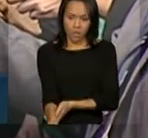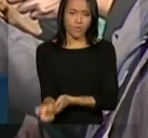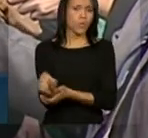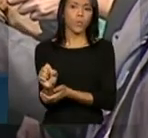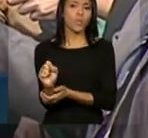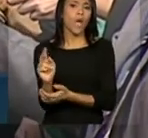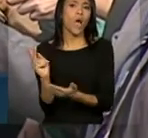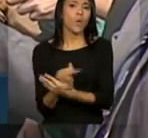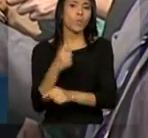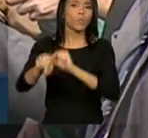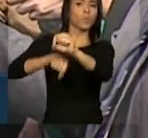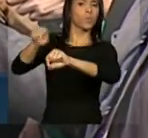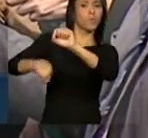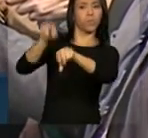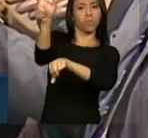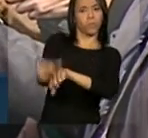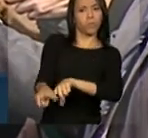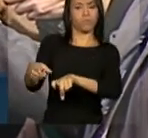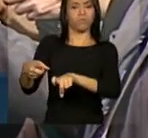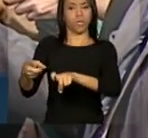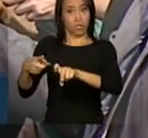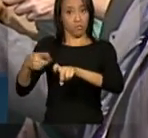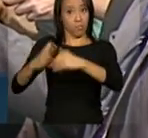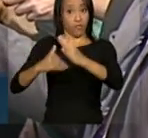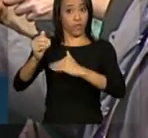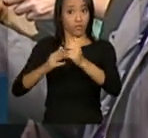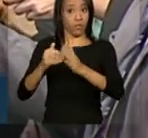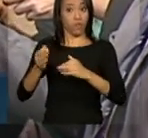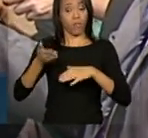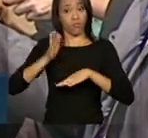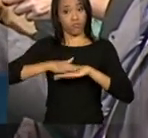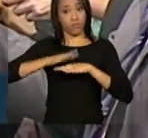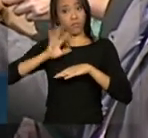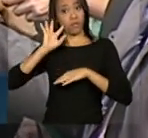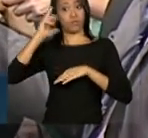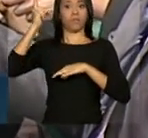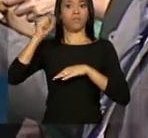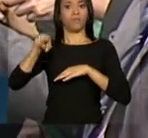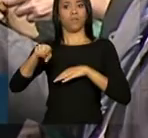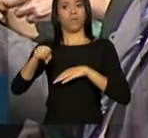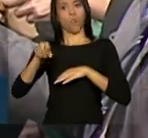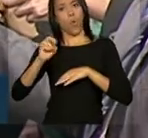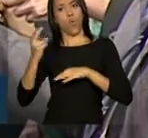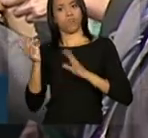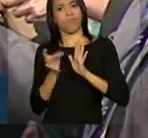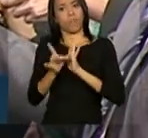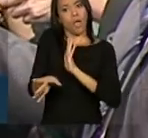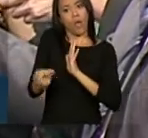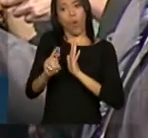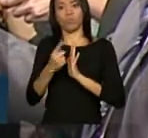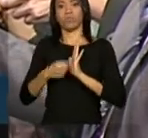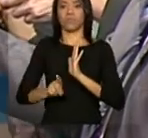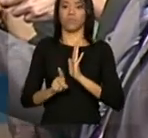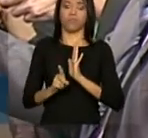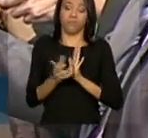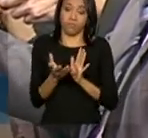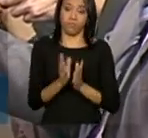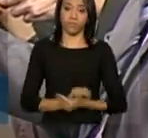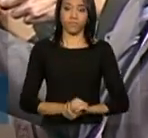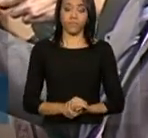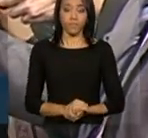que é o grau de suspeita sobre esse profissional médico inclusive para decisão de incorporação ou não no programa Mais Médicos